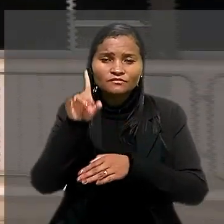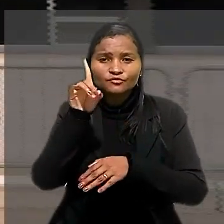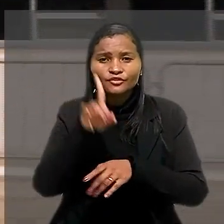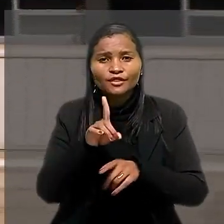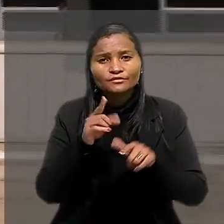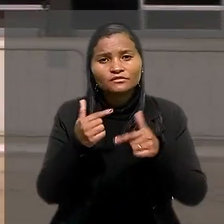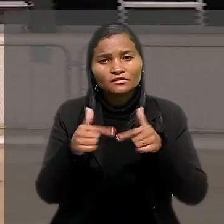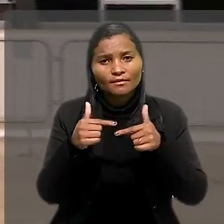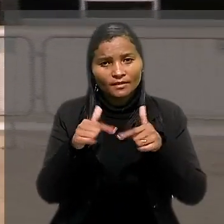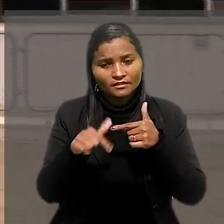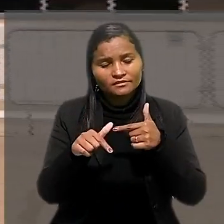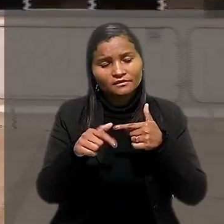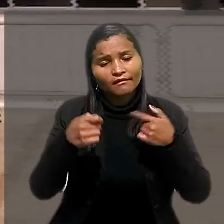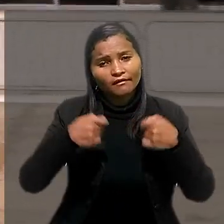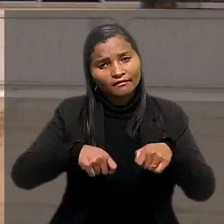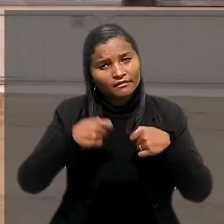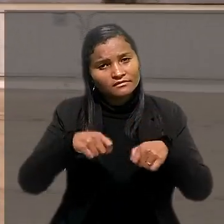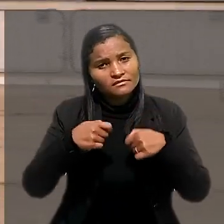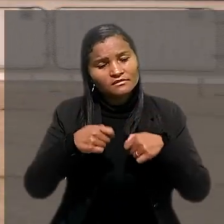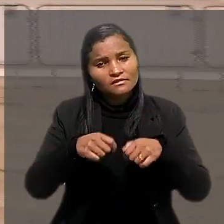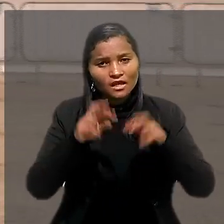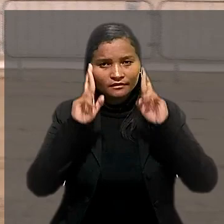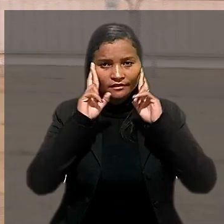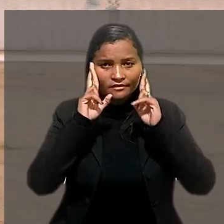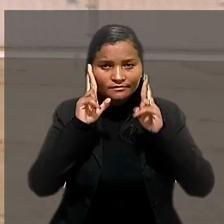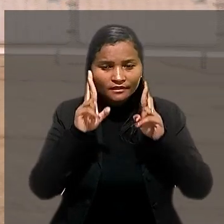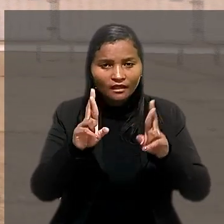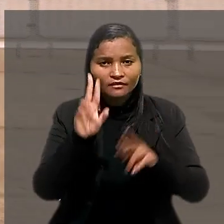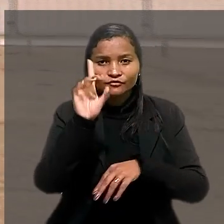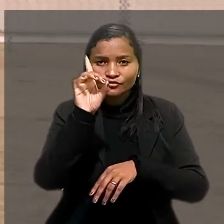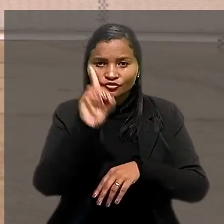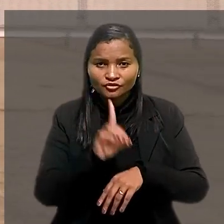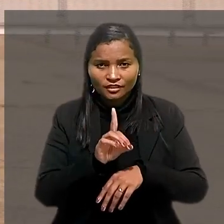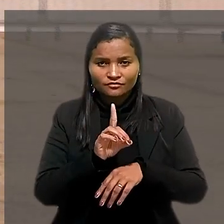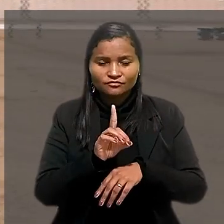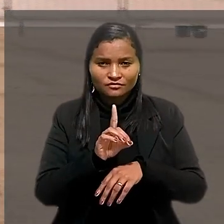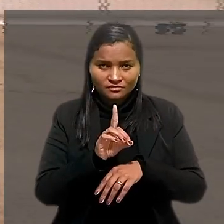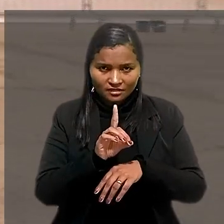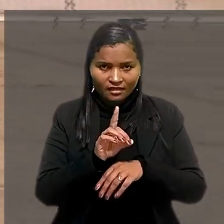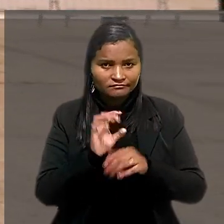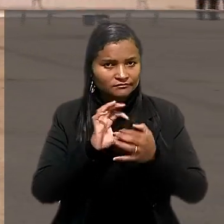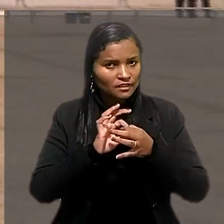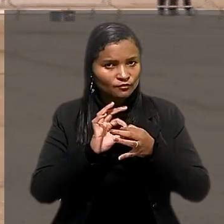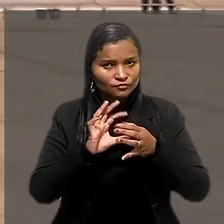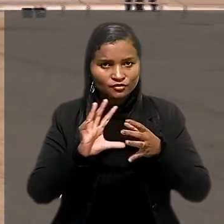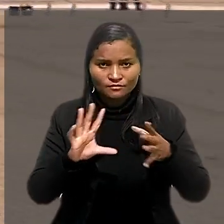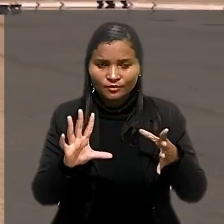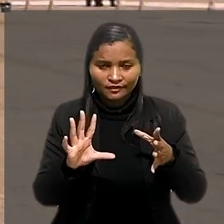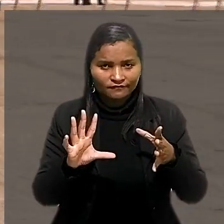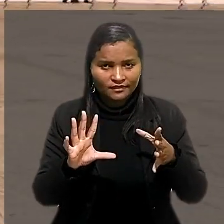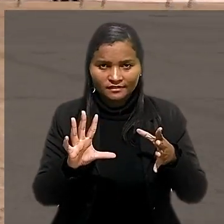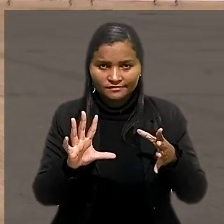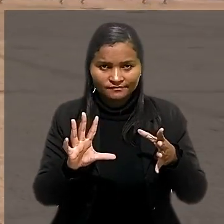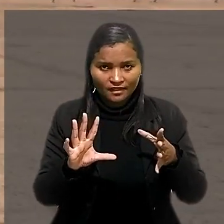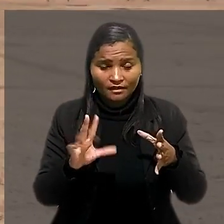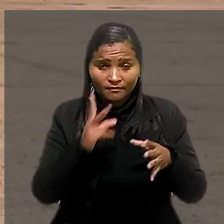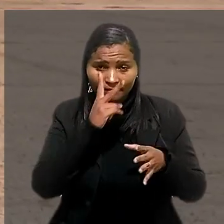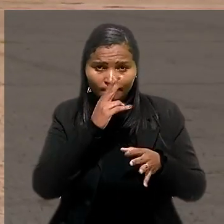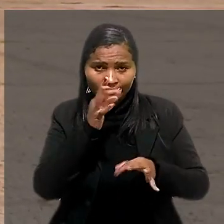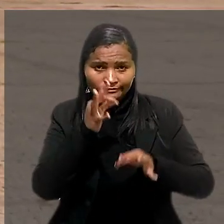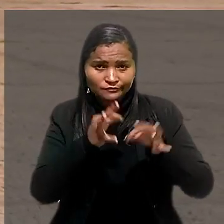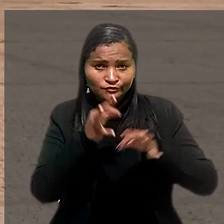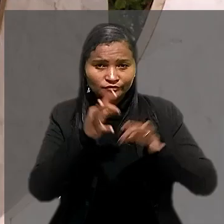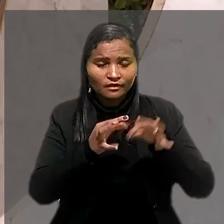afastam direitos trabalhistas, é necessário que sejam respeitados os direitos absolutamente indisponíveis. O